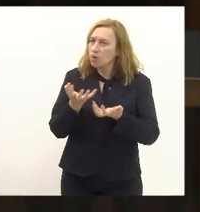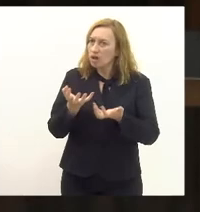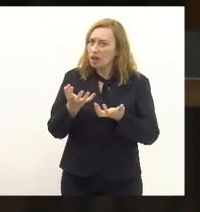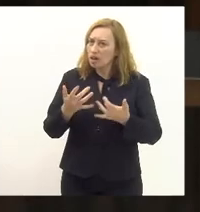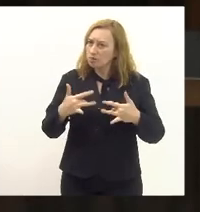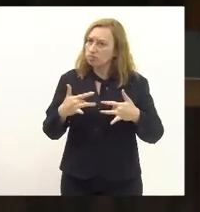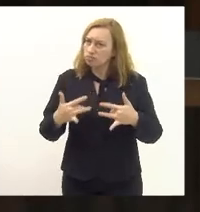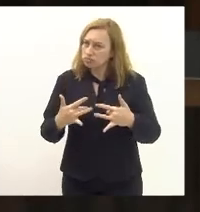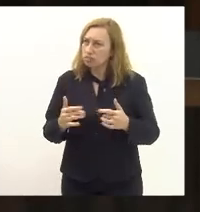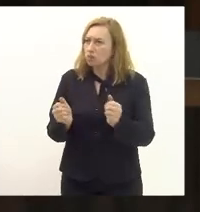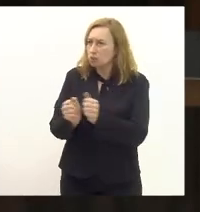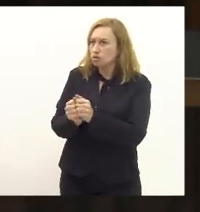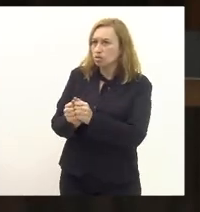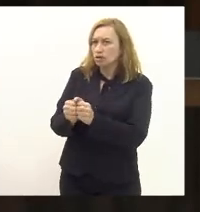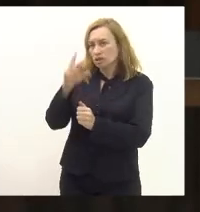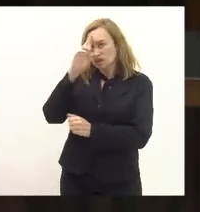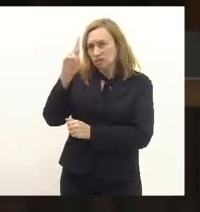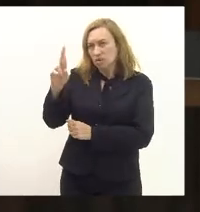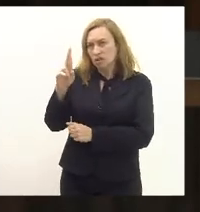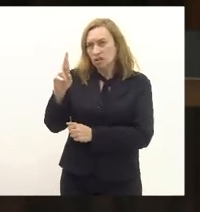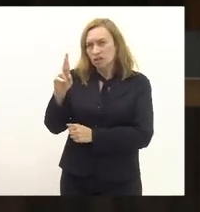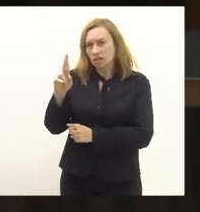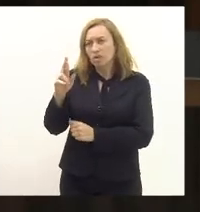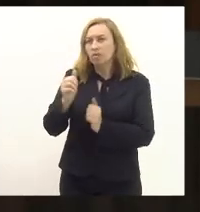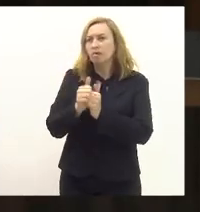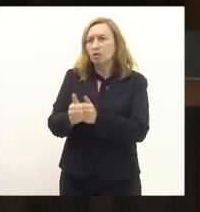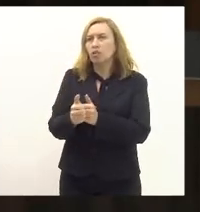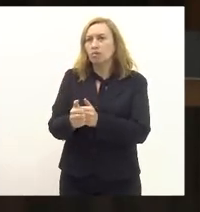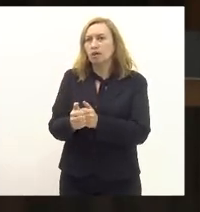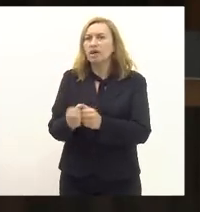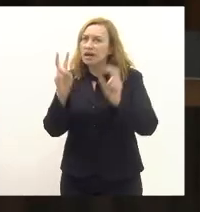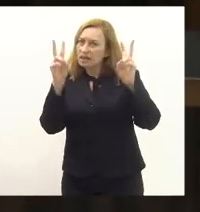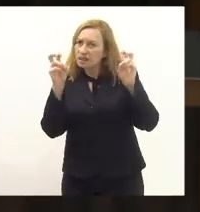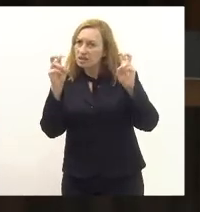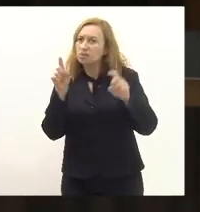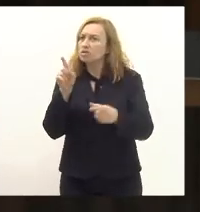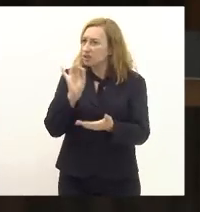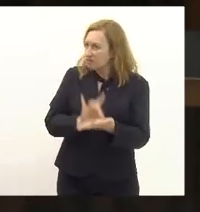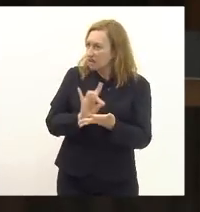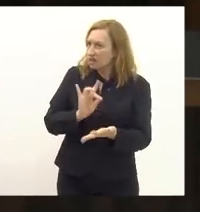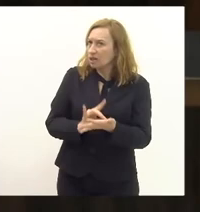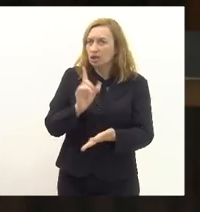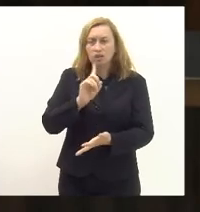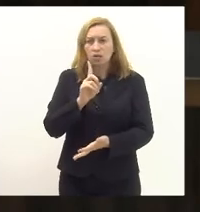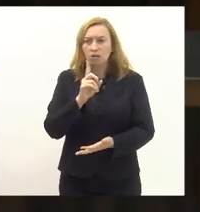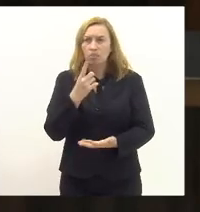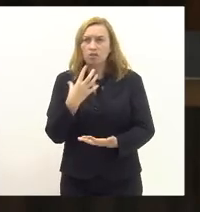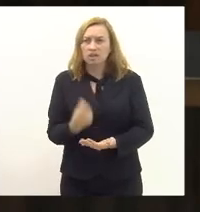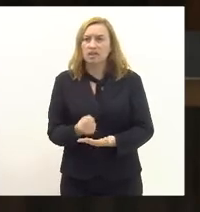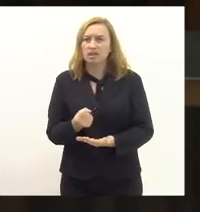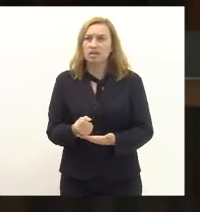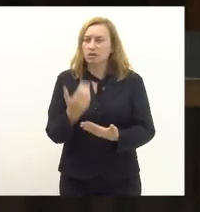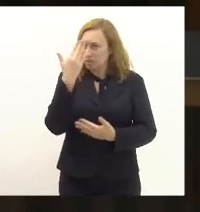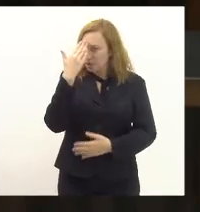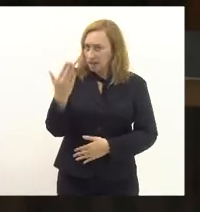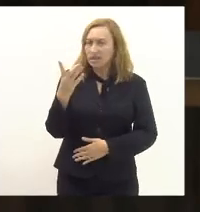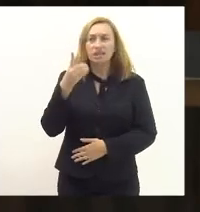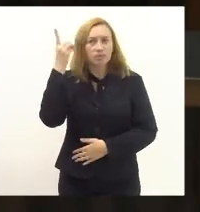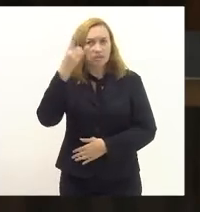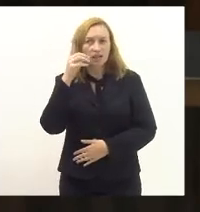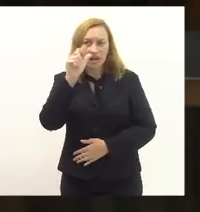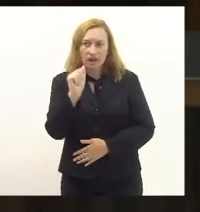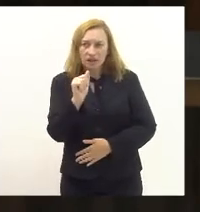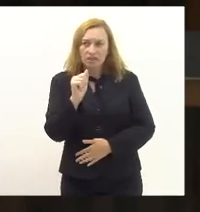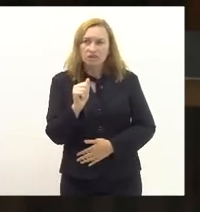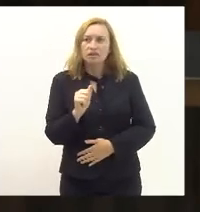sua disposição para acompanhar esse fato, porque realmente isso não pode ser tolerado. Obrigada, deputada Alana